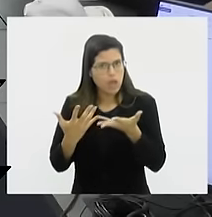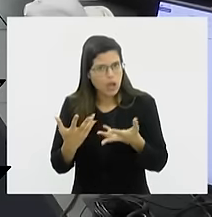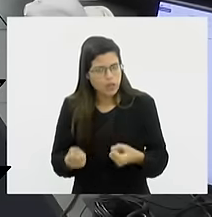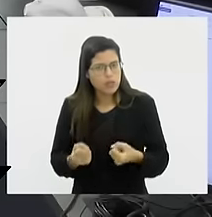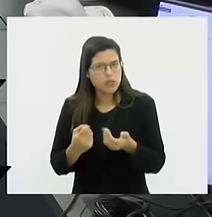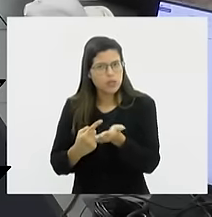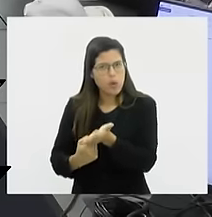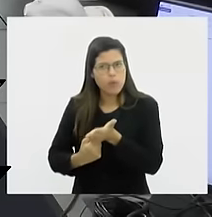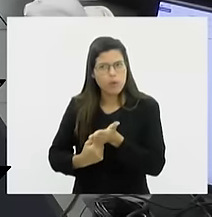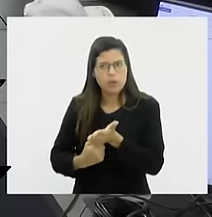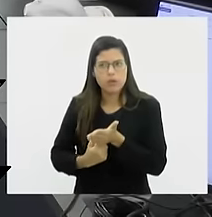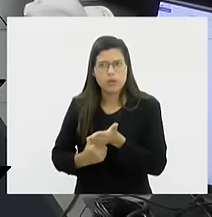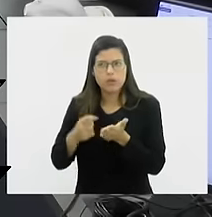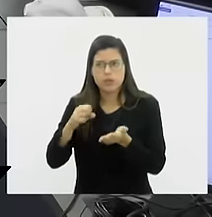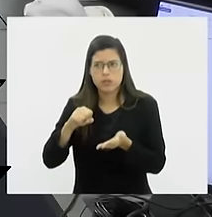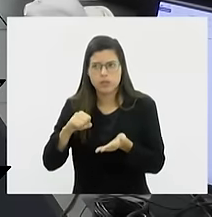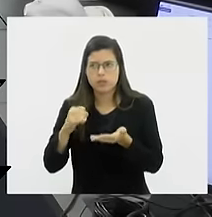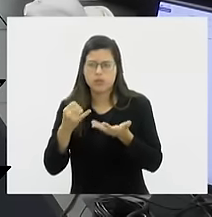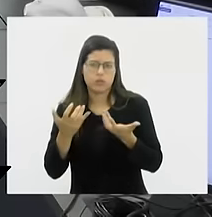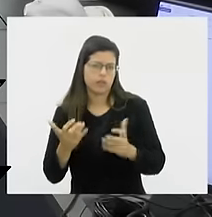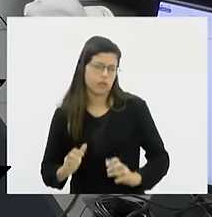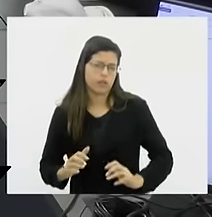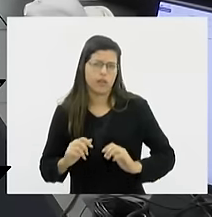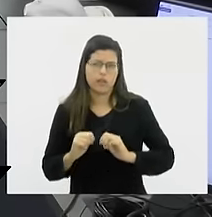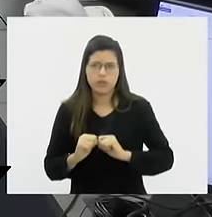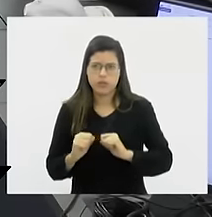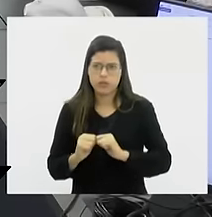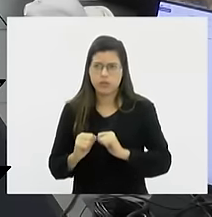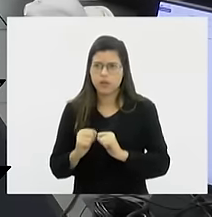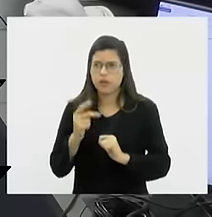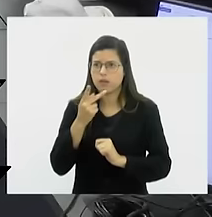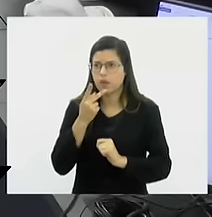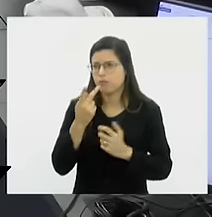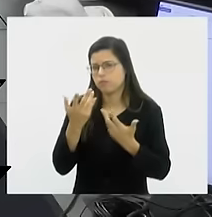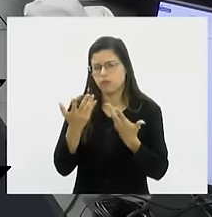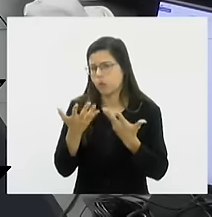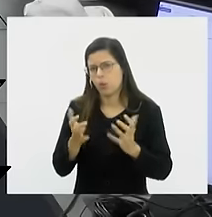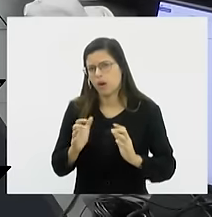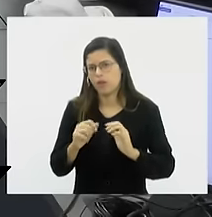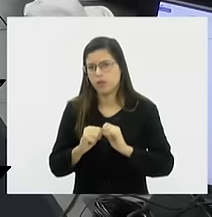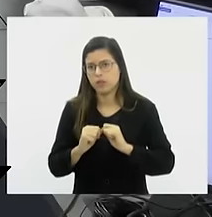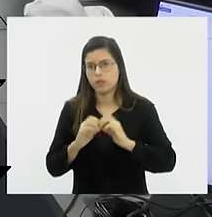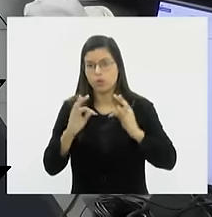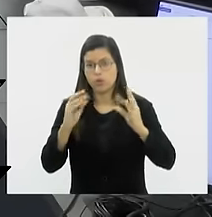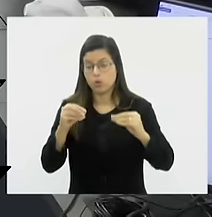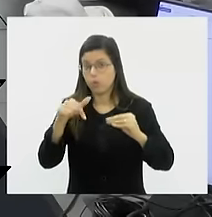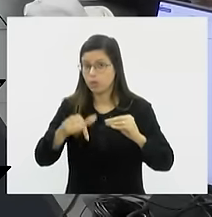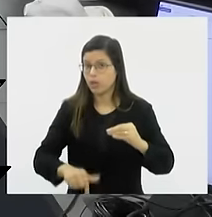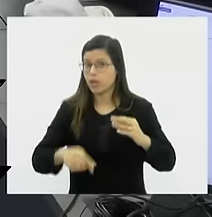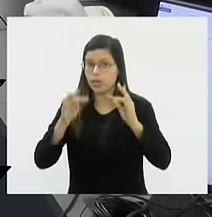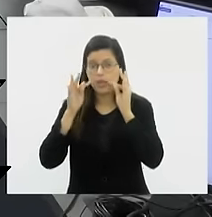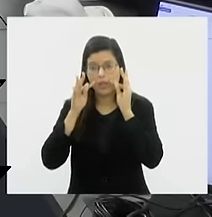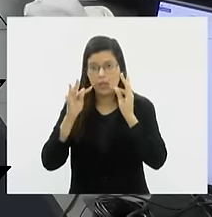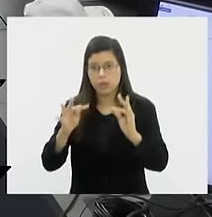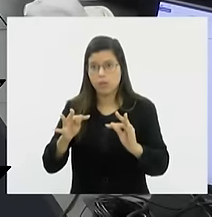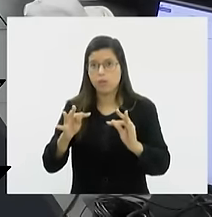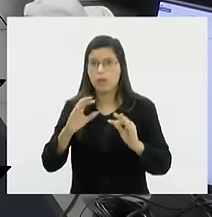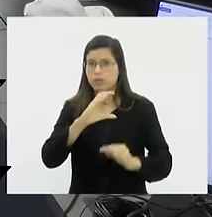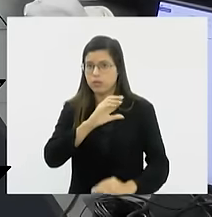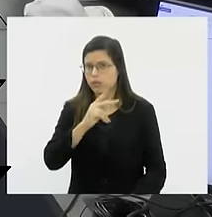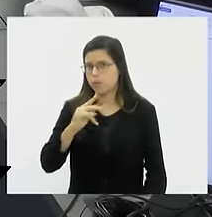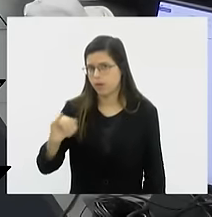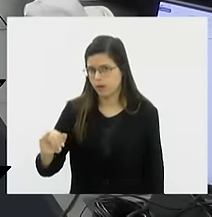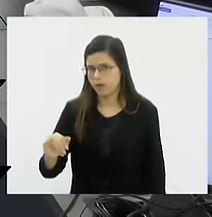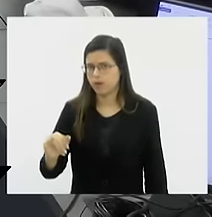ou, caso não queiram fazer, sinalizem que não queiram fazer. Mas todos estão aqui na condição de testemunha numa comissão parlamentar de